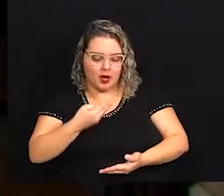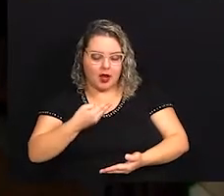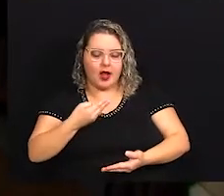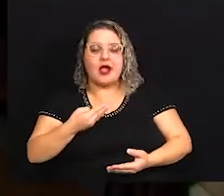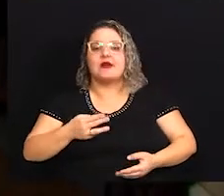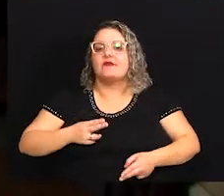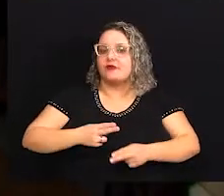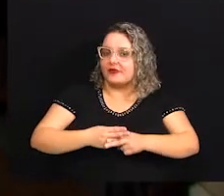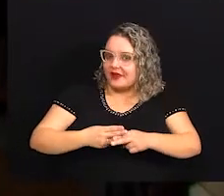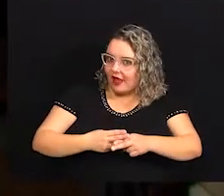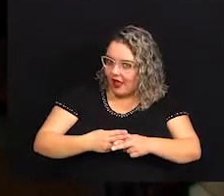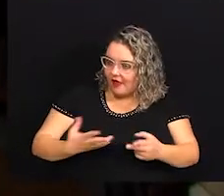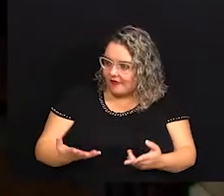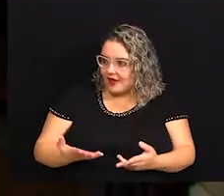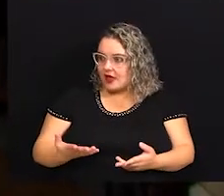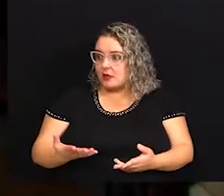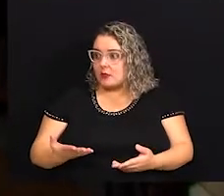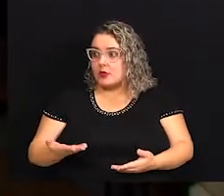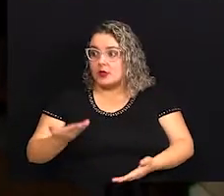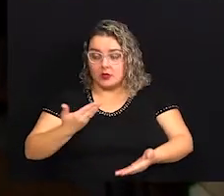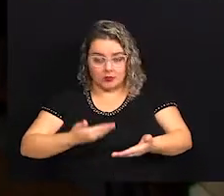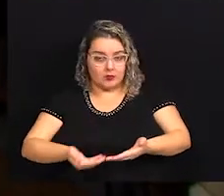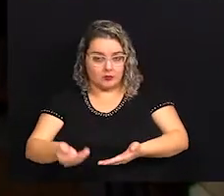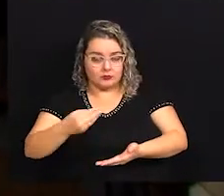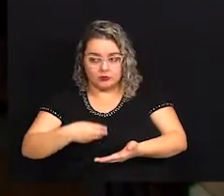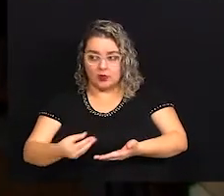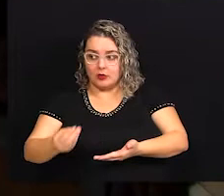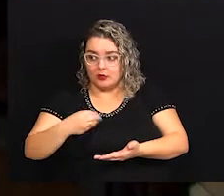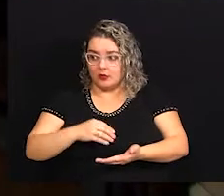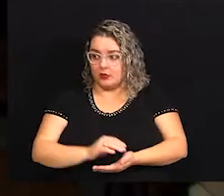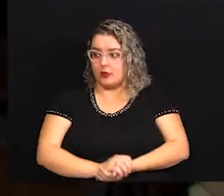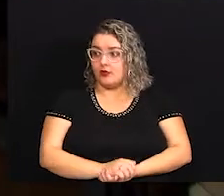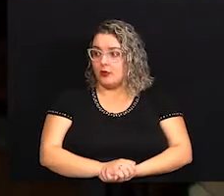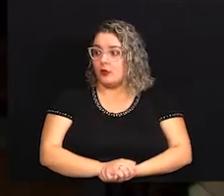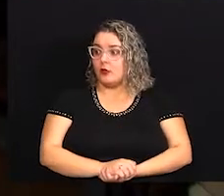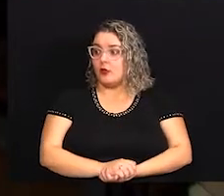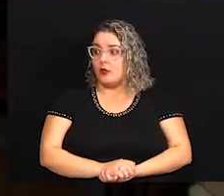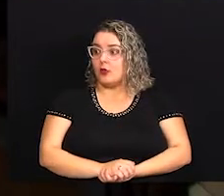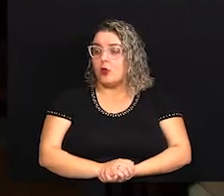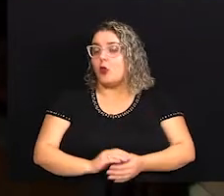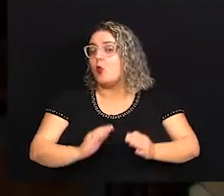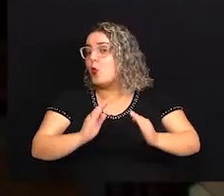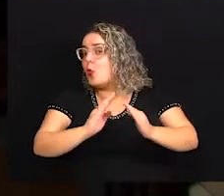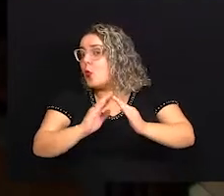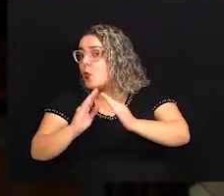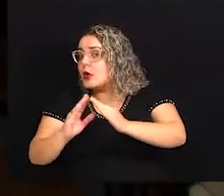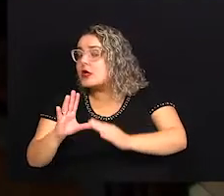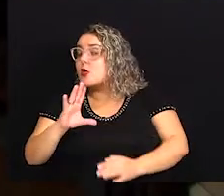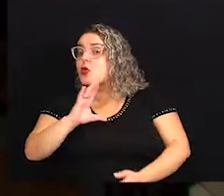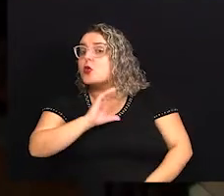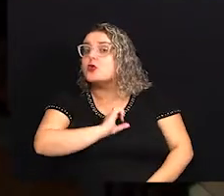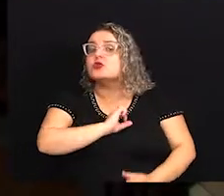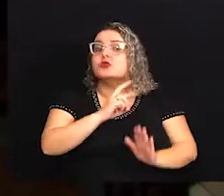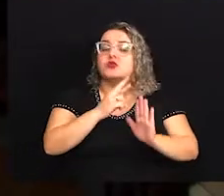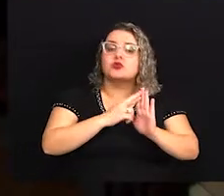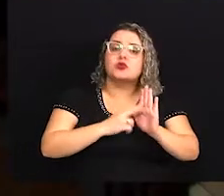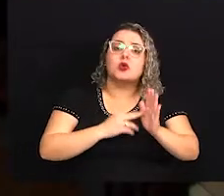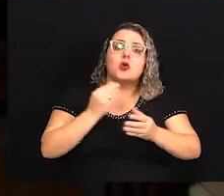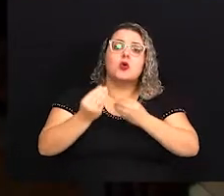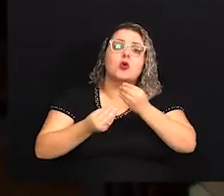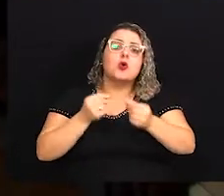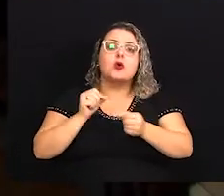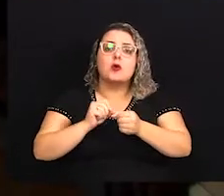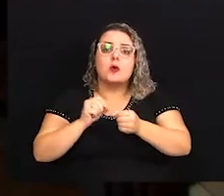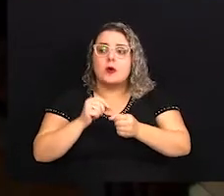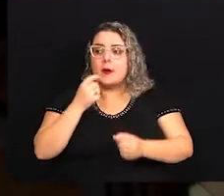e uma faca. Deixa eu pegar. Enquanto eu vou me servir, né, vou pegar aqui Pessoal de casa que gostou da receita, como